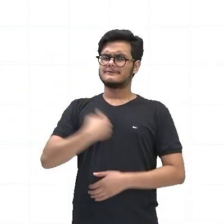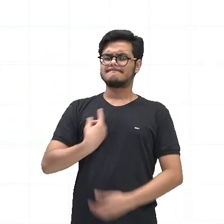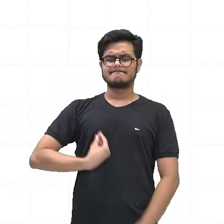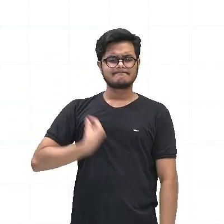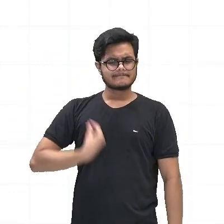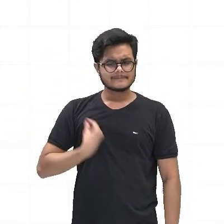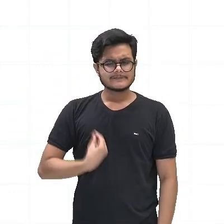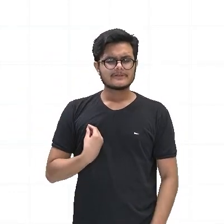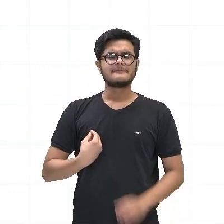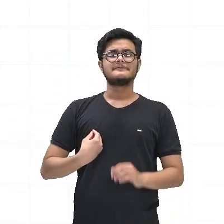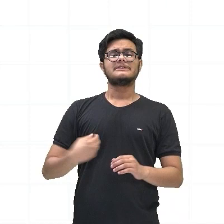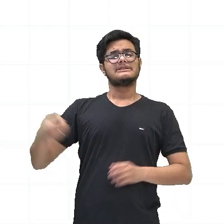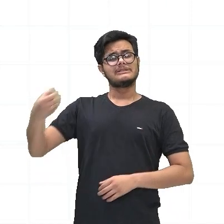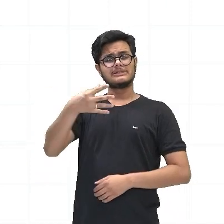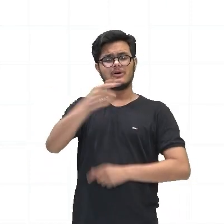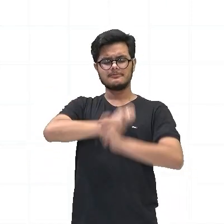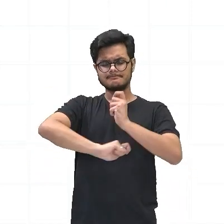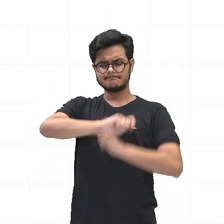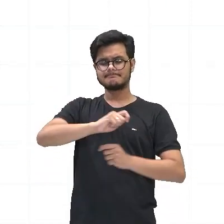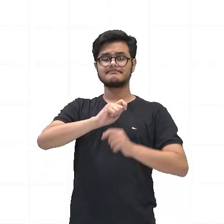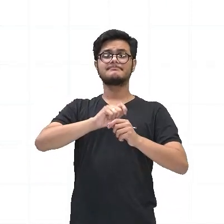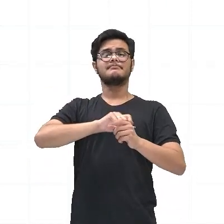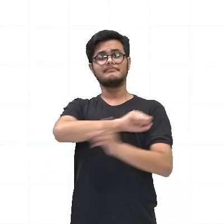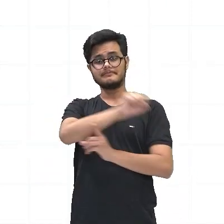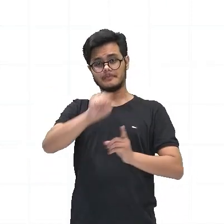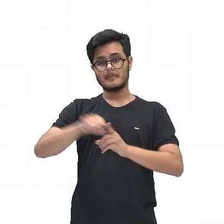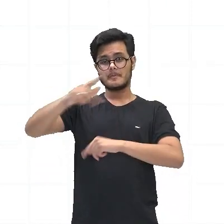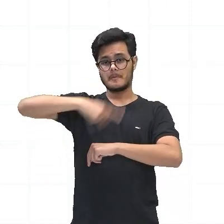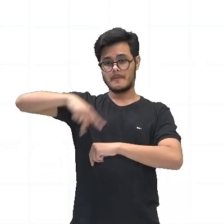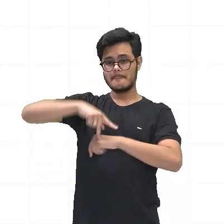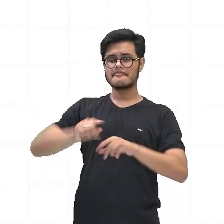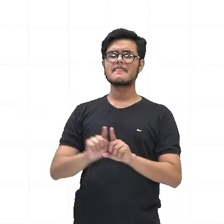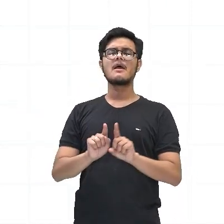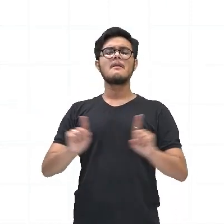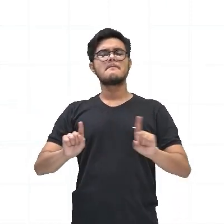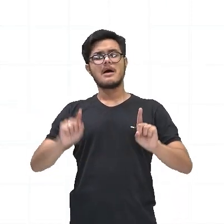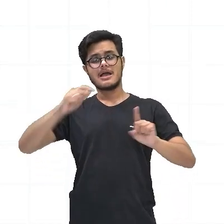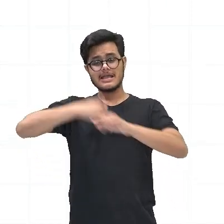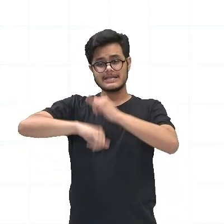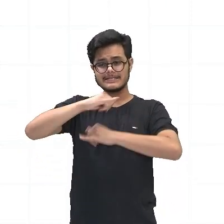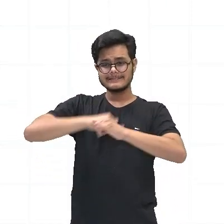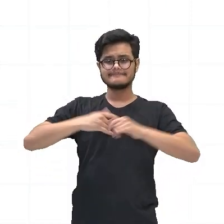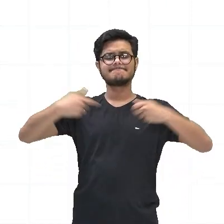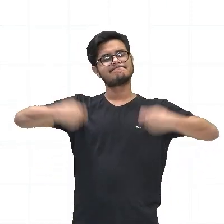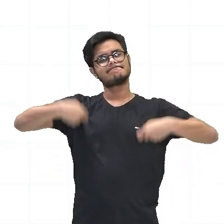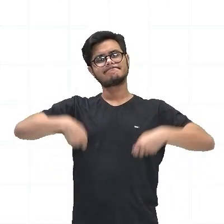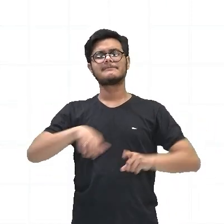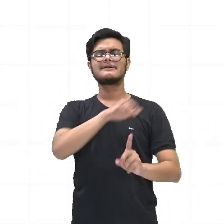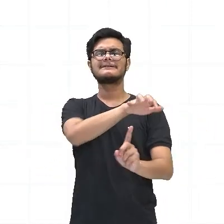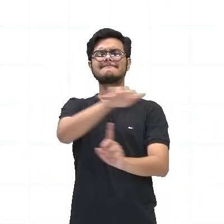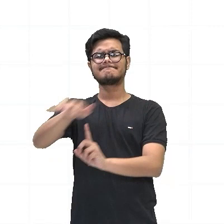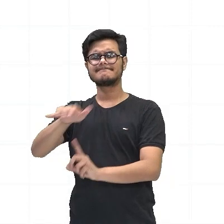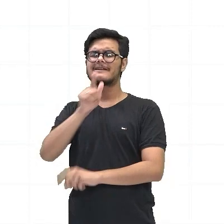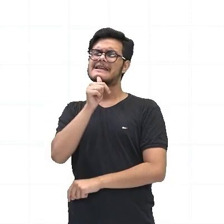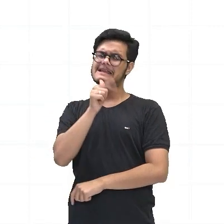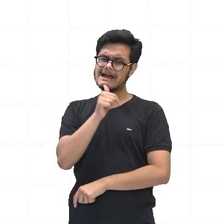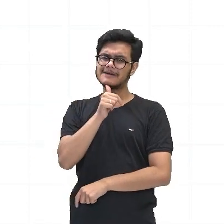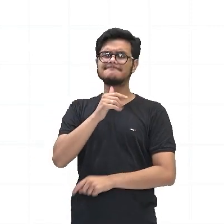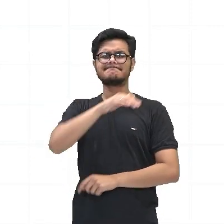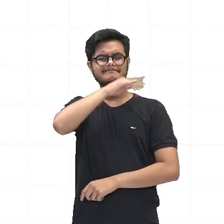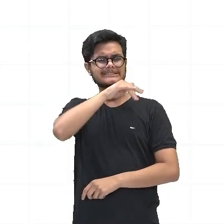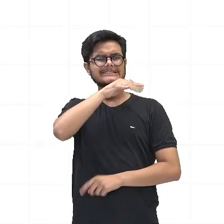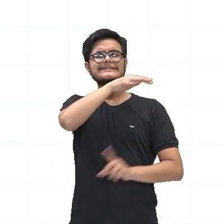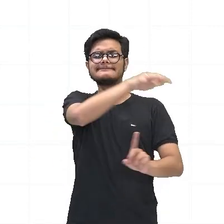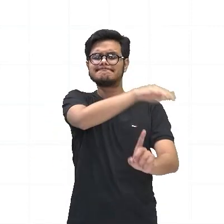para o desenvolvimento socioeconômico de um país. No entanto, essa produção energética ela pode trazer sérios danos ao